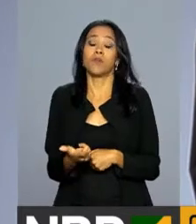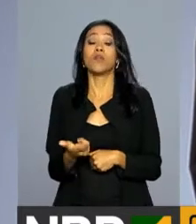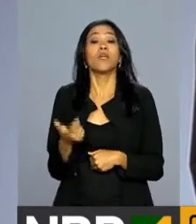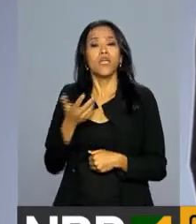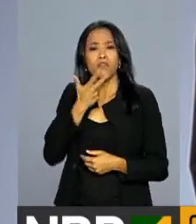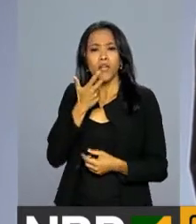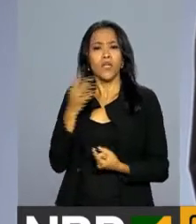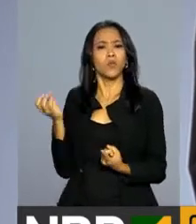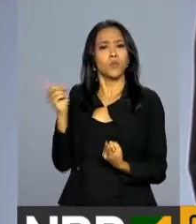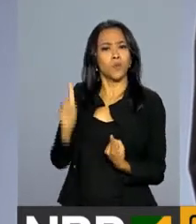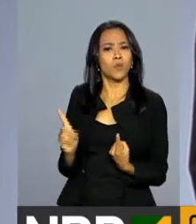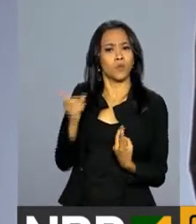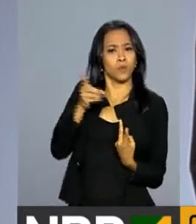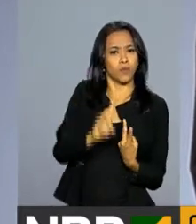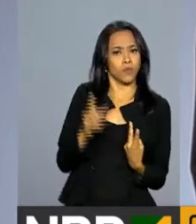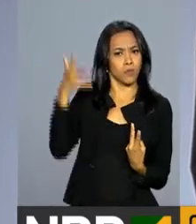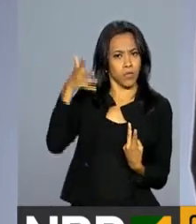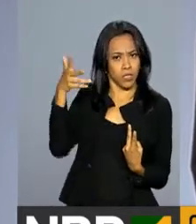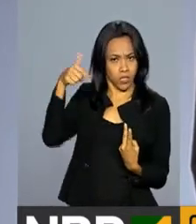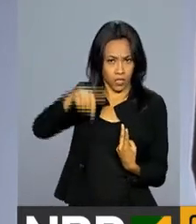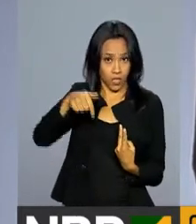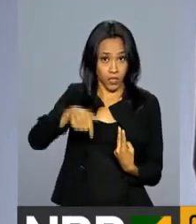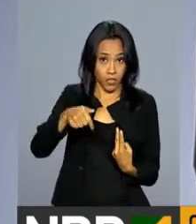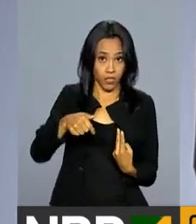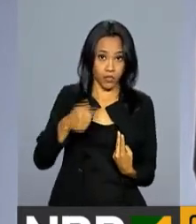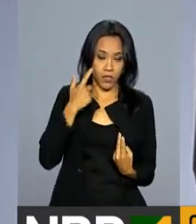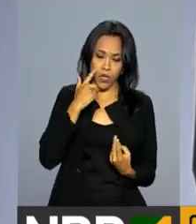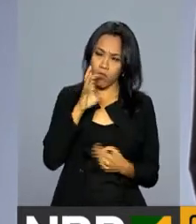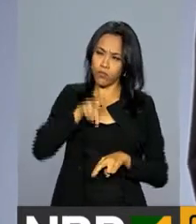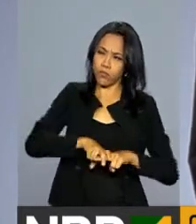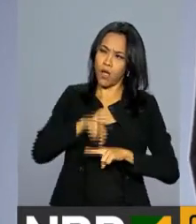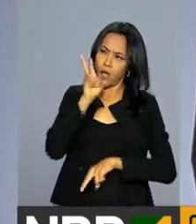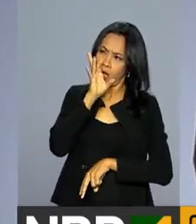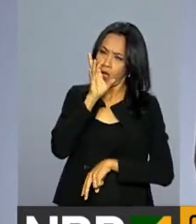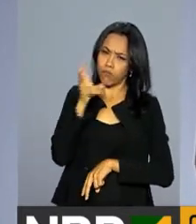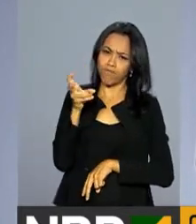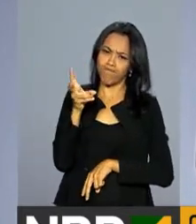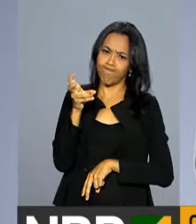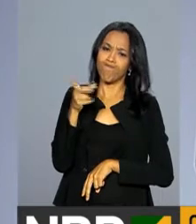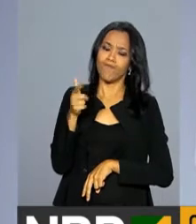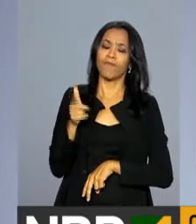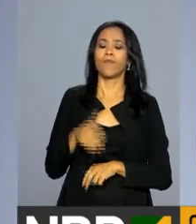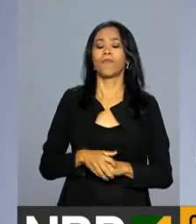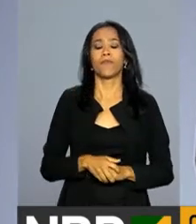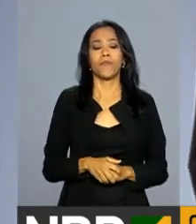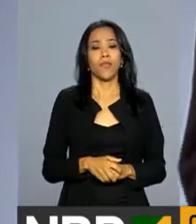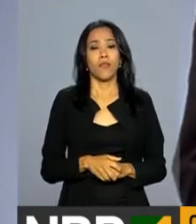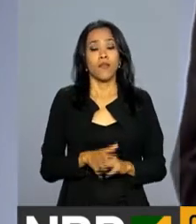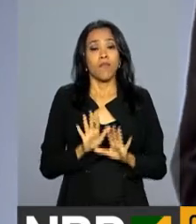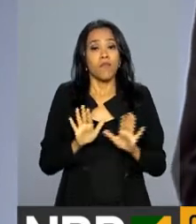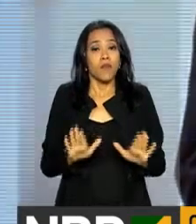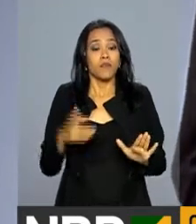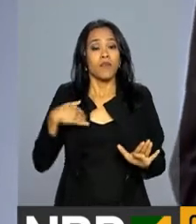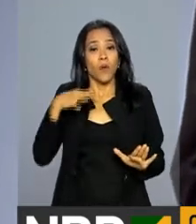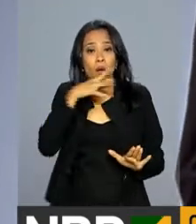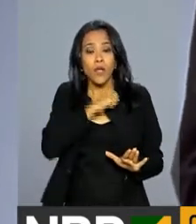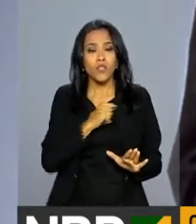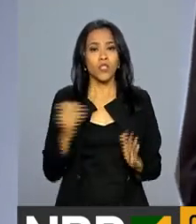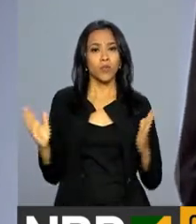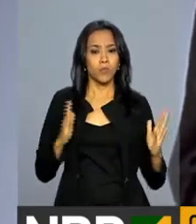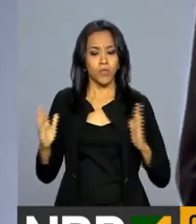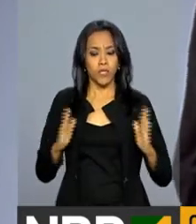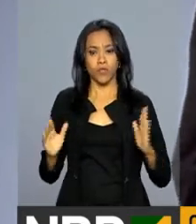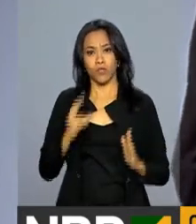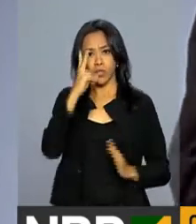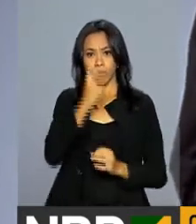um para dizer o seguinte interessante e é toda a modéstia de lado mas eu acho que em dois anos nós